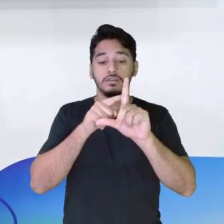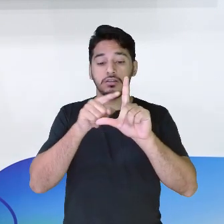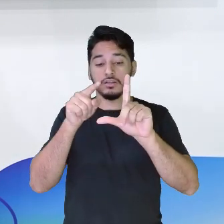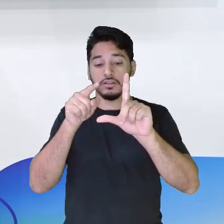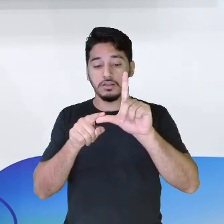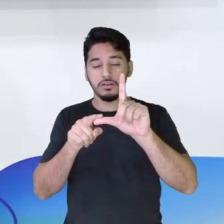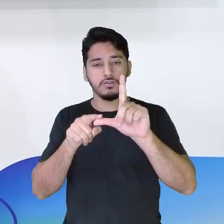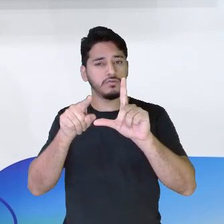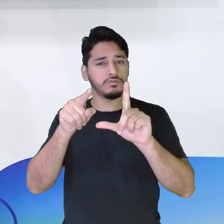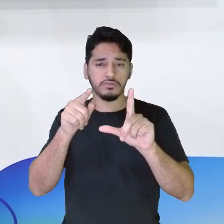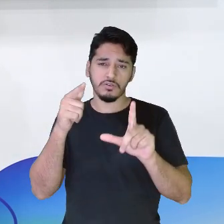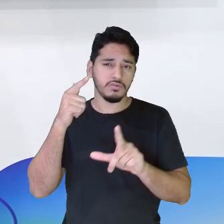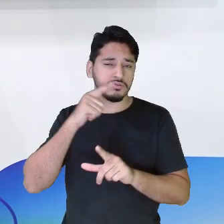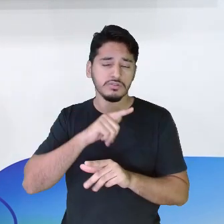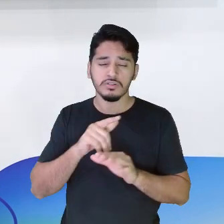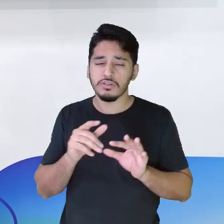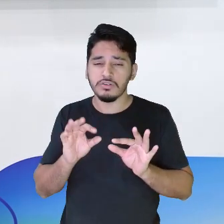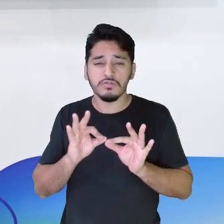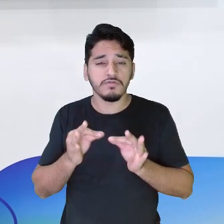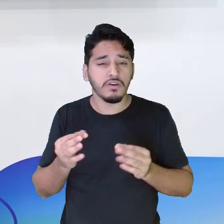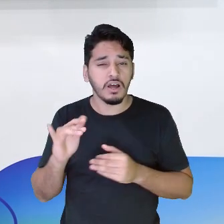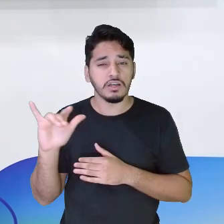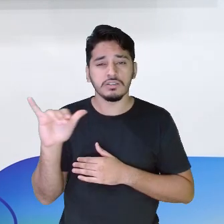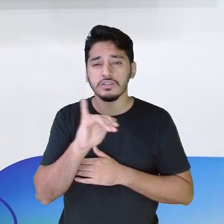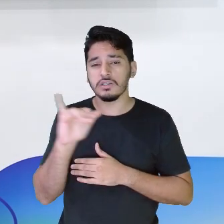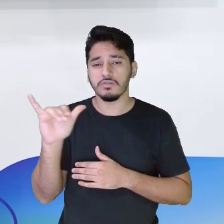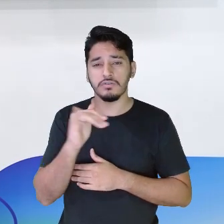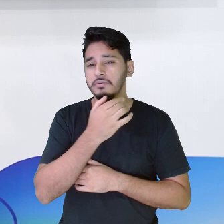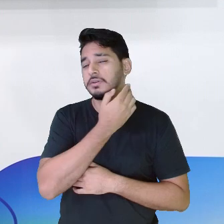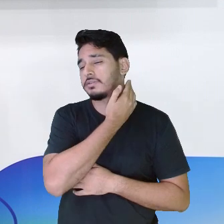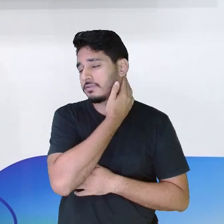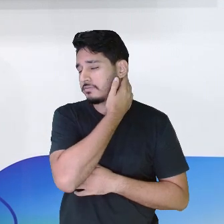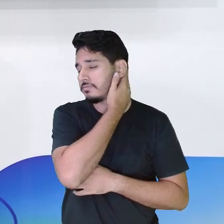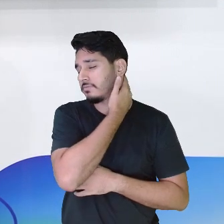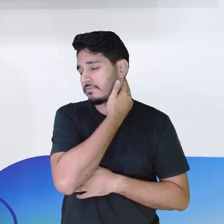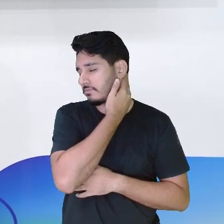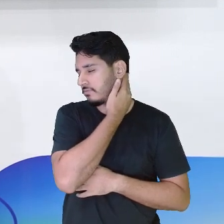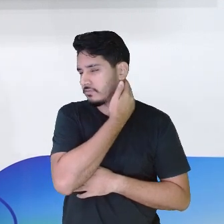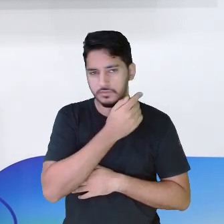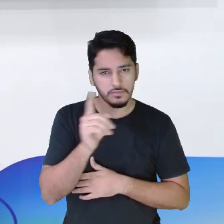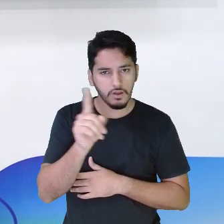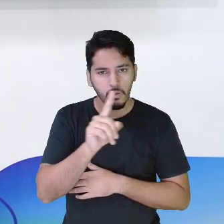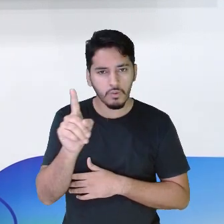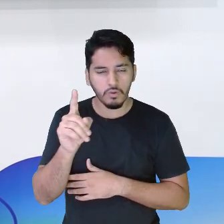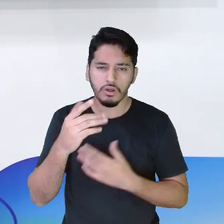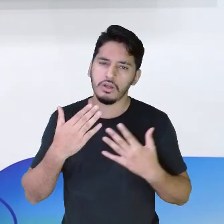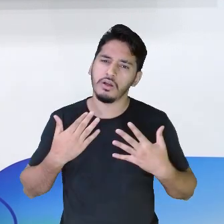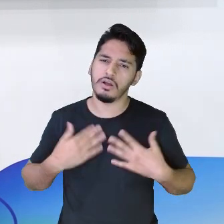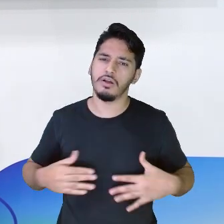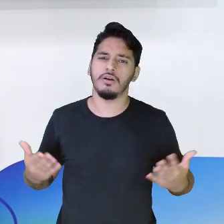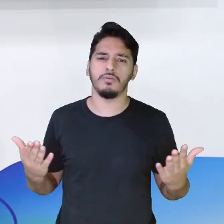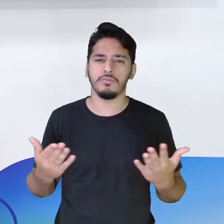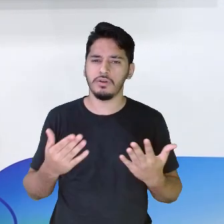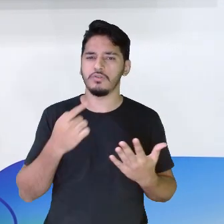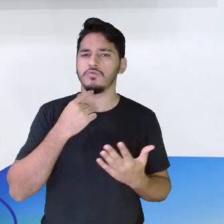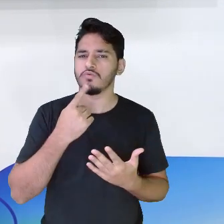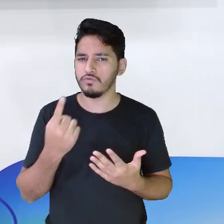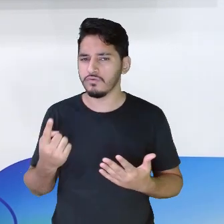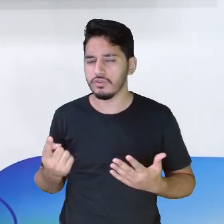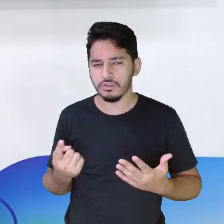conseguiria tranquilamente. Não, professora, conseguiria não fazer essa posição, não.